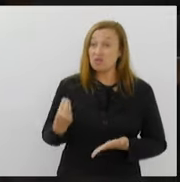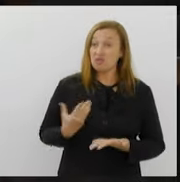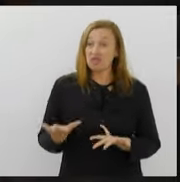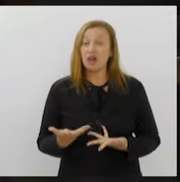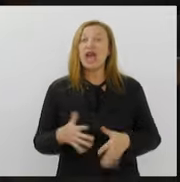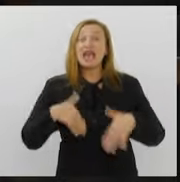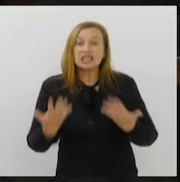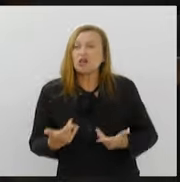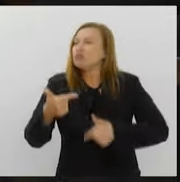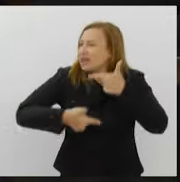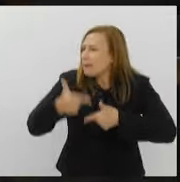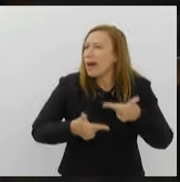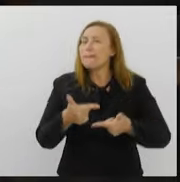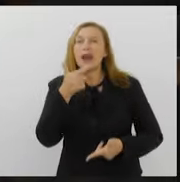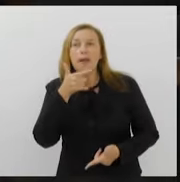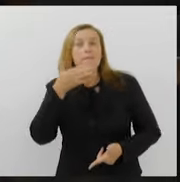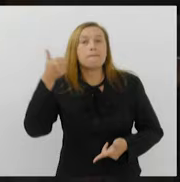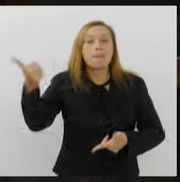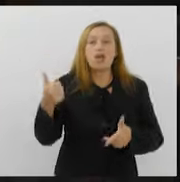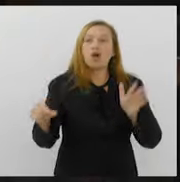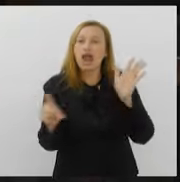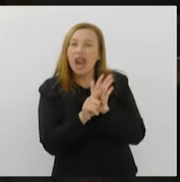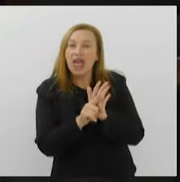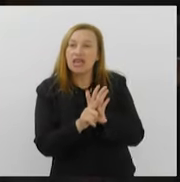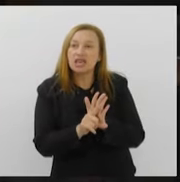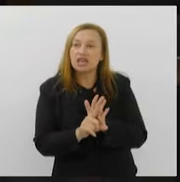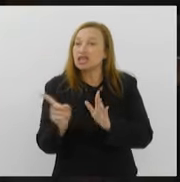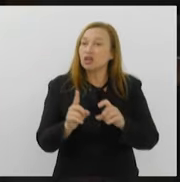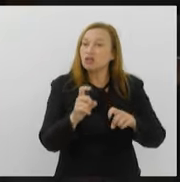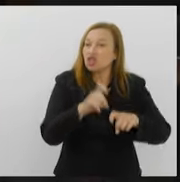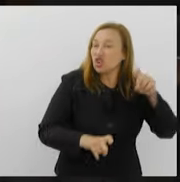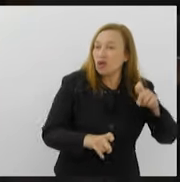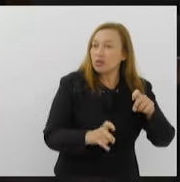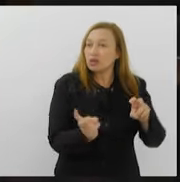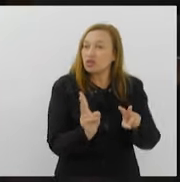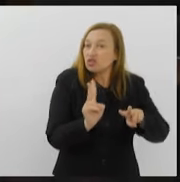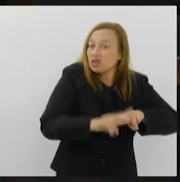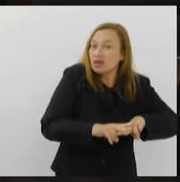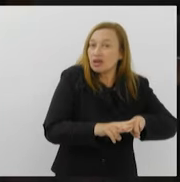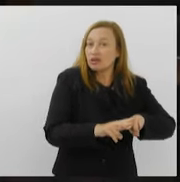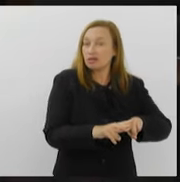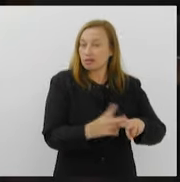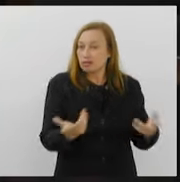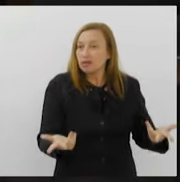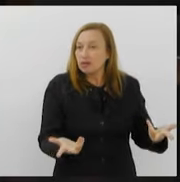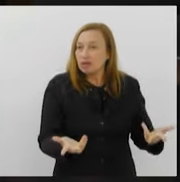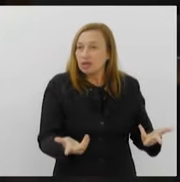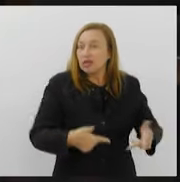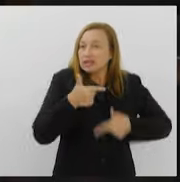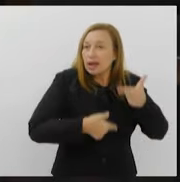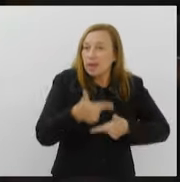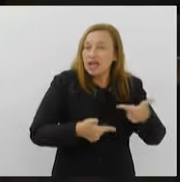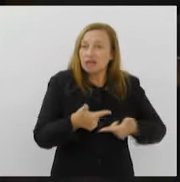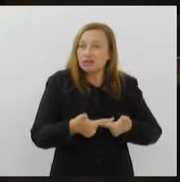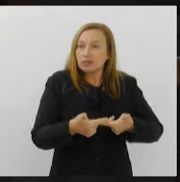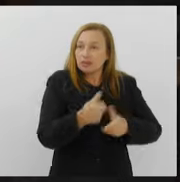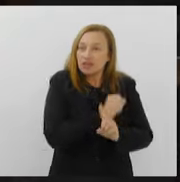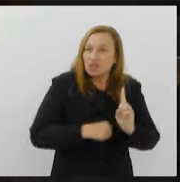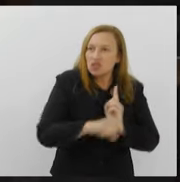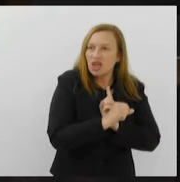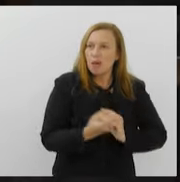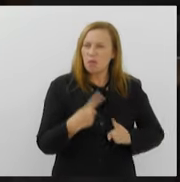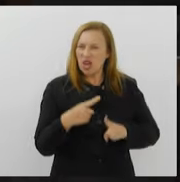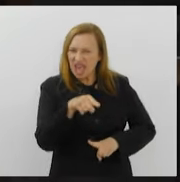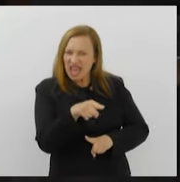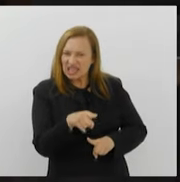a gente poder melhorar essa lei de uma vez por todas e fazer com que o estuprador fique preso o resto da vida. Trabalhando pela sociedade, porque esse não tem que